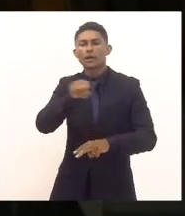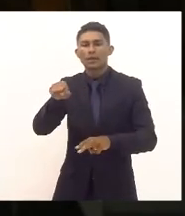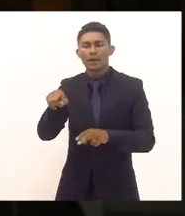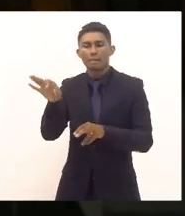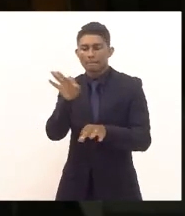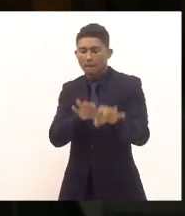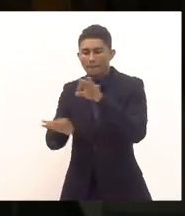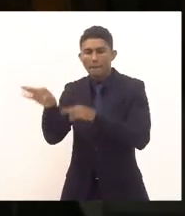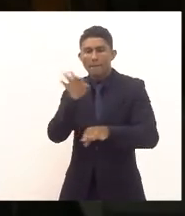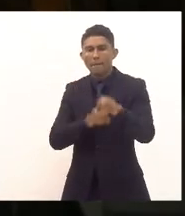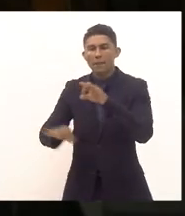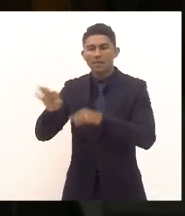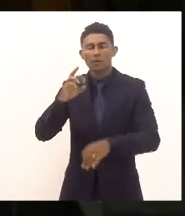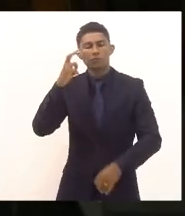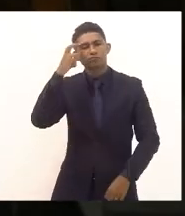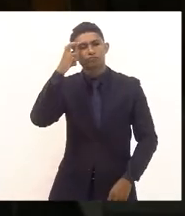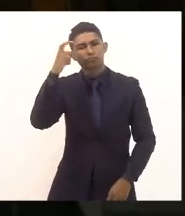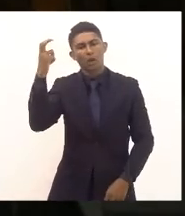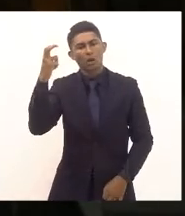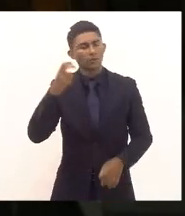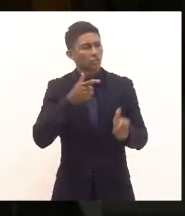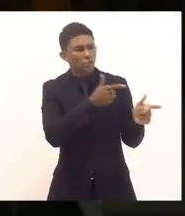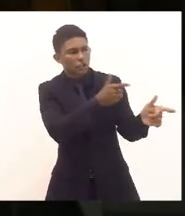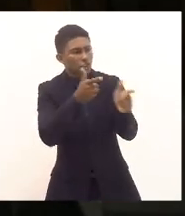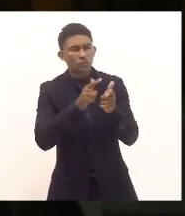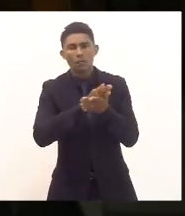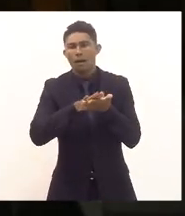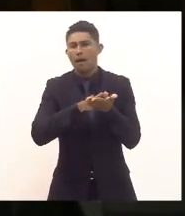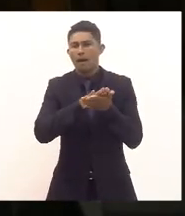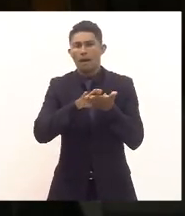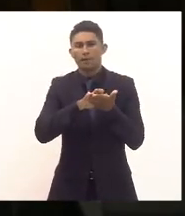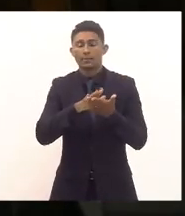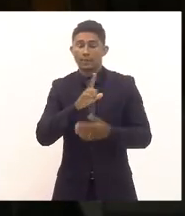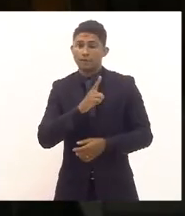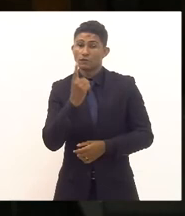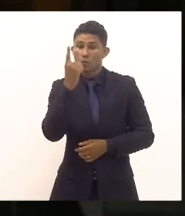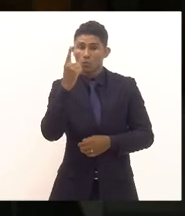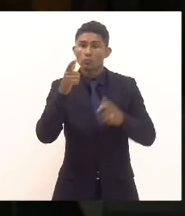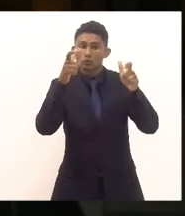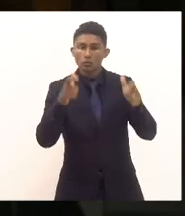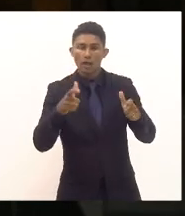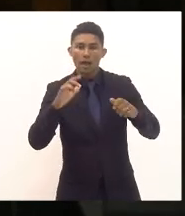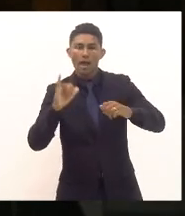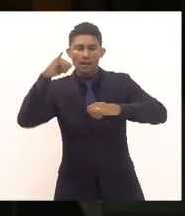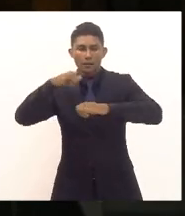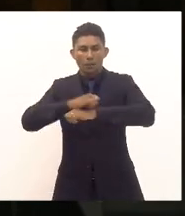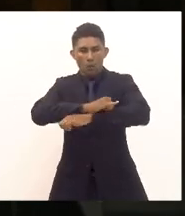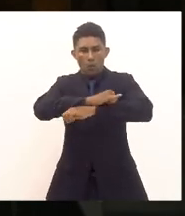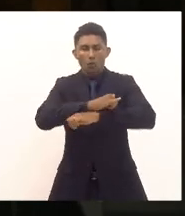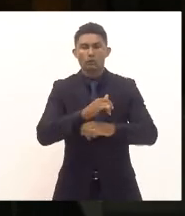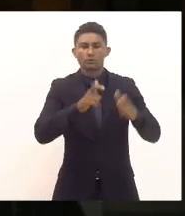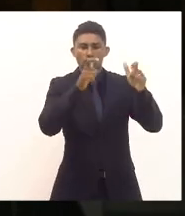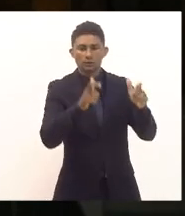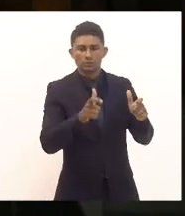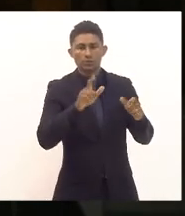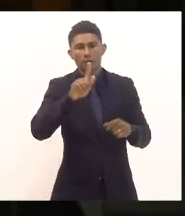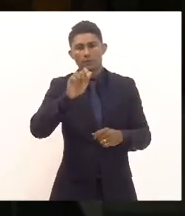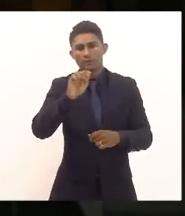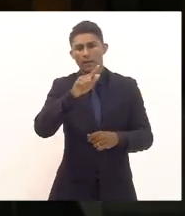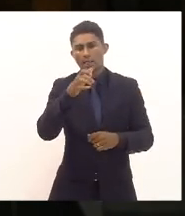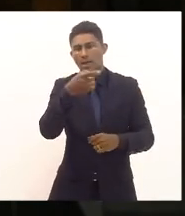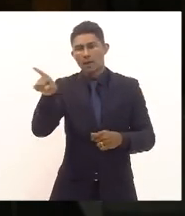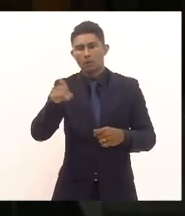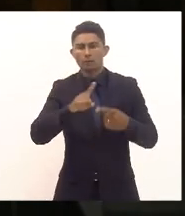que não dispararam um tiro uma no aeroporto do Galeão e outra